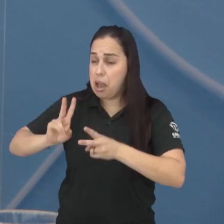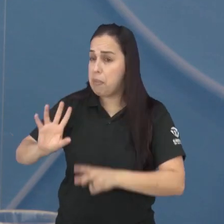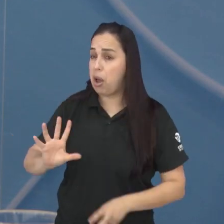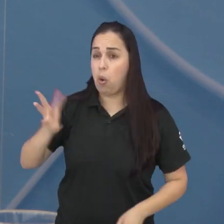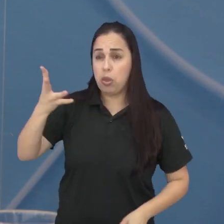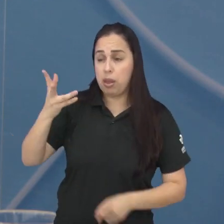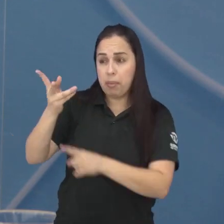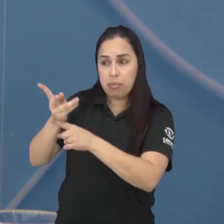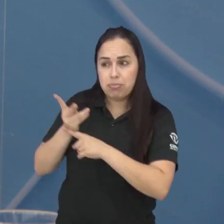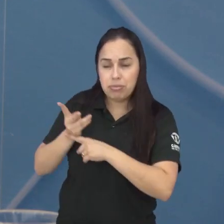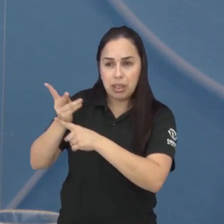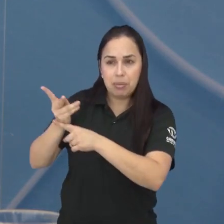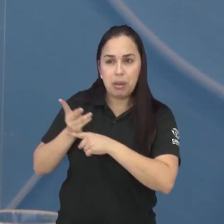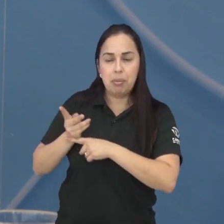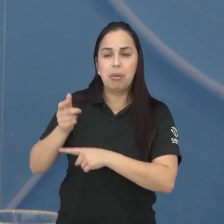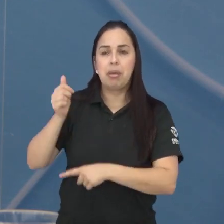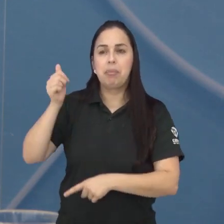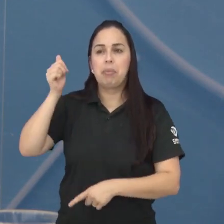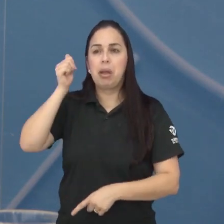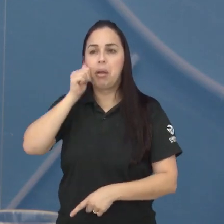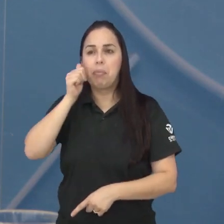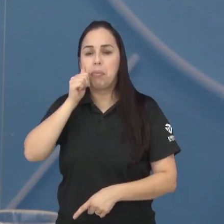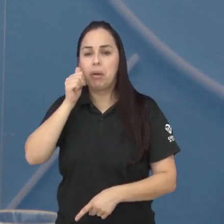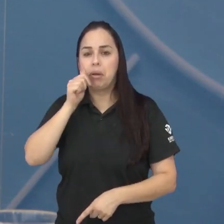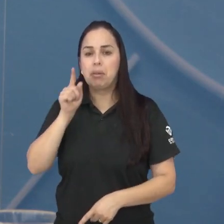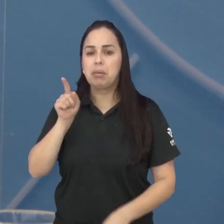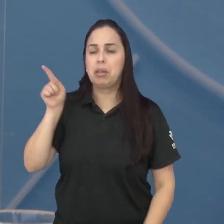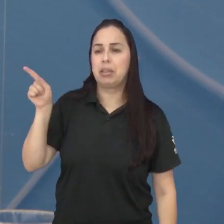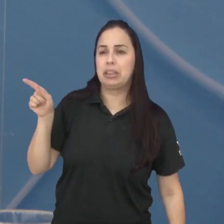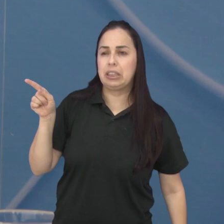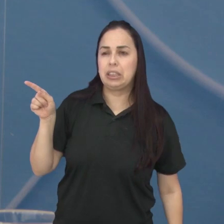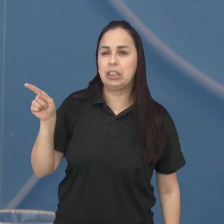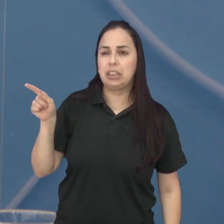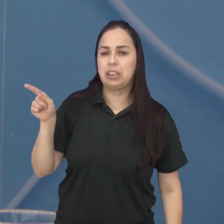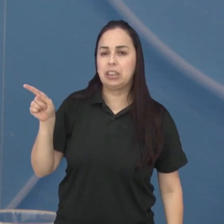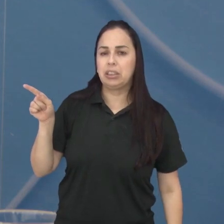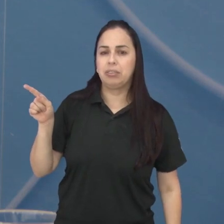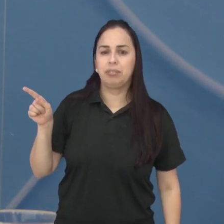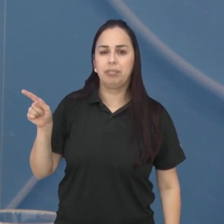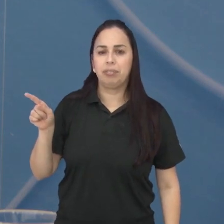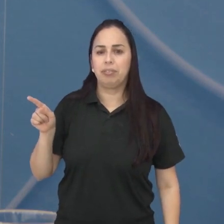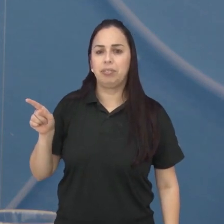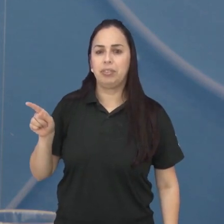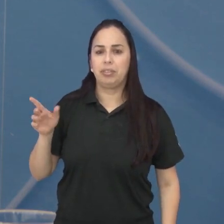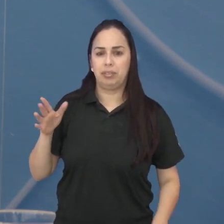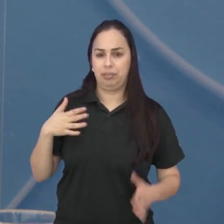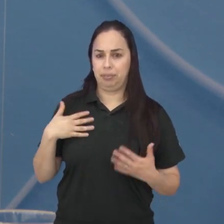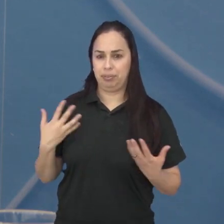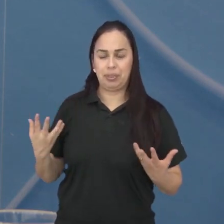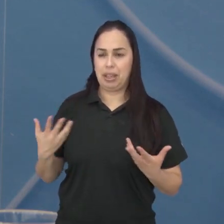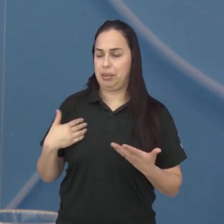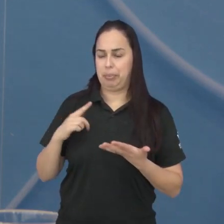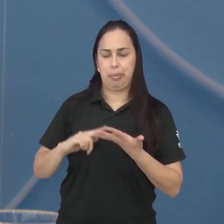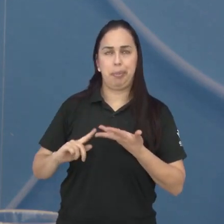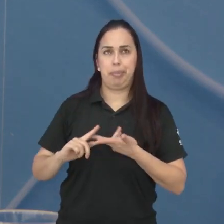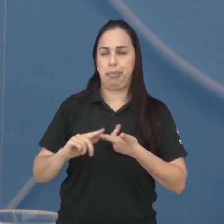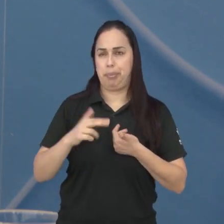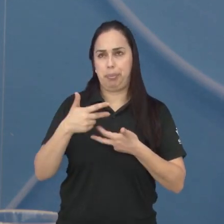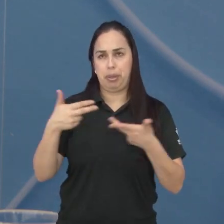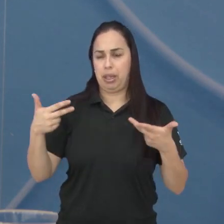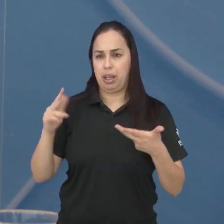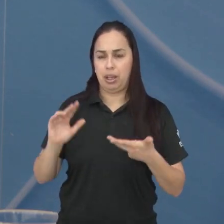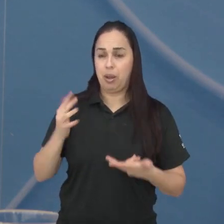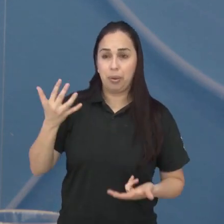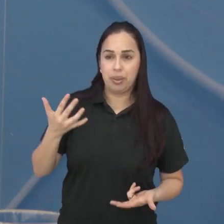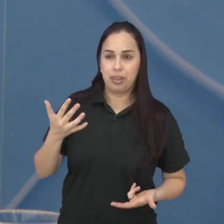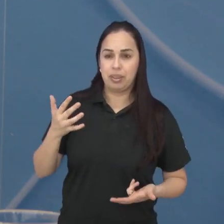mesmo, para falar, olha, minha amiga teve um caso, enfim, até tanta coisa, né?